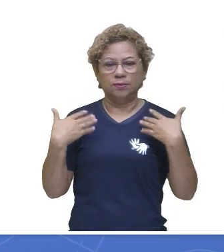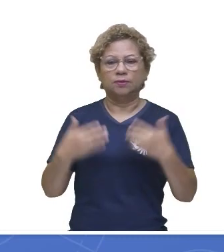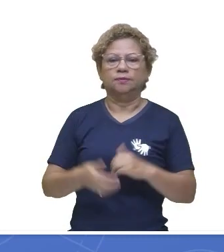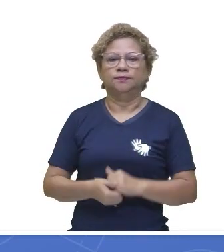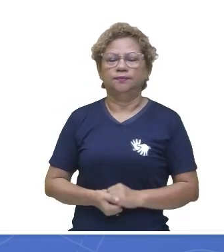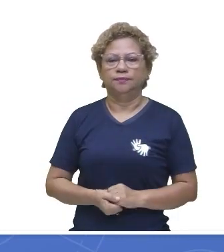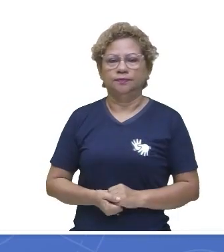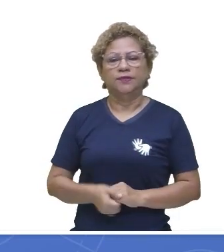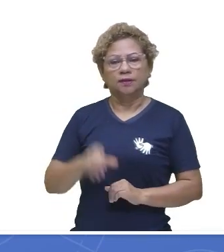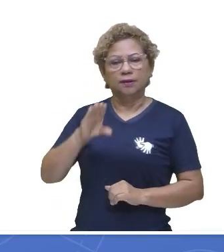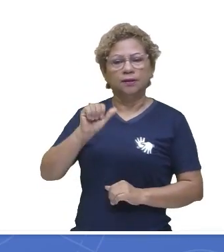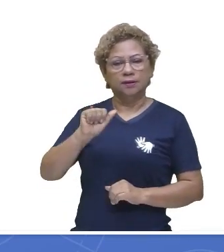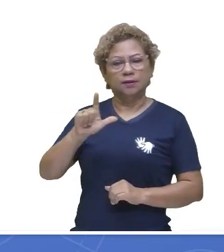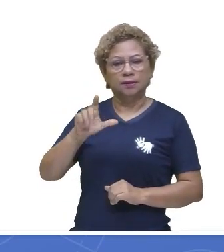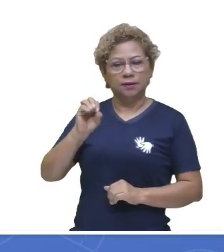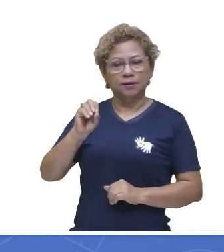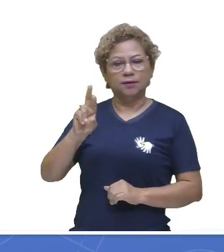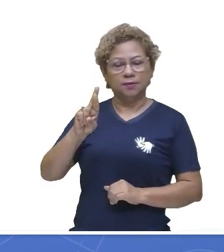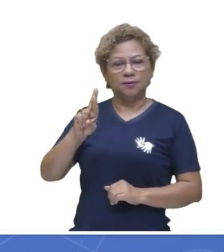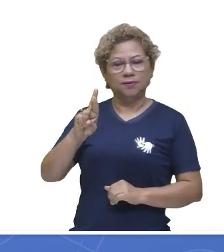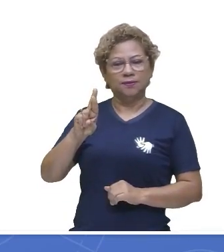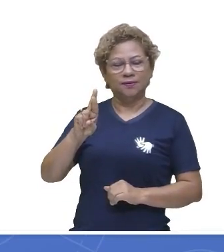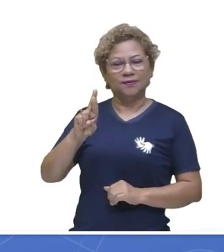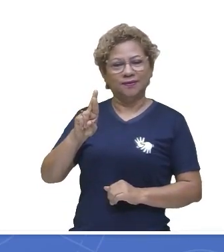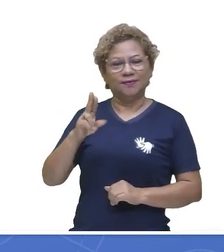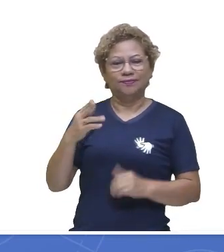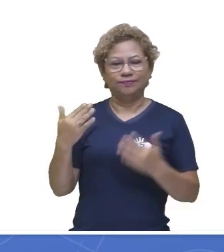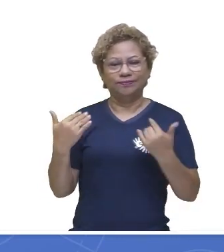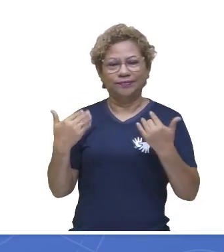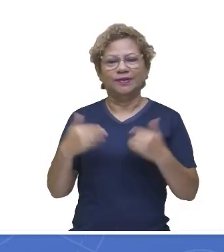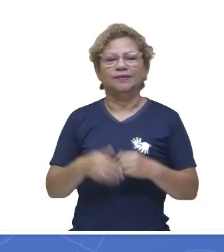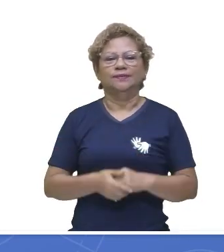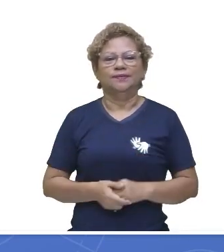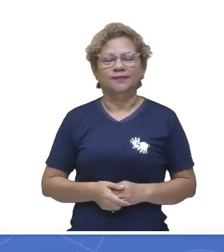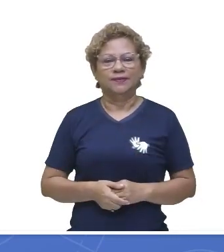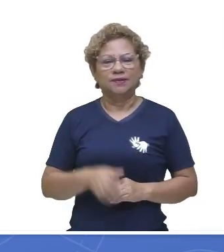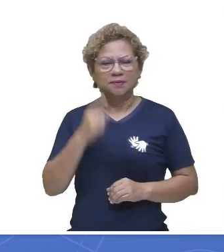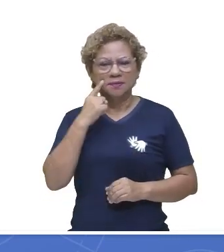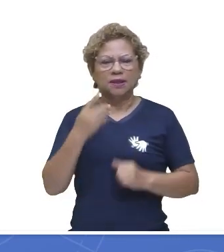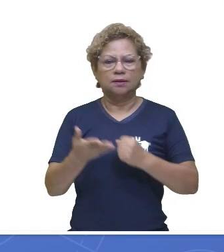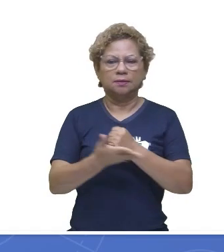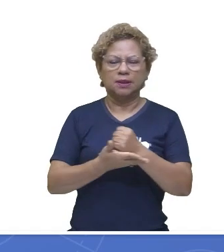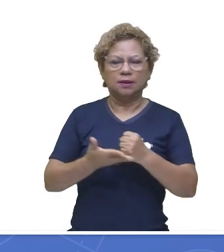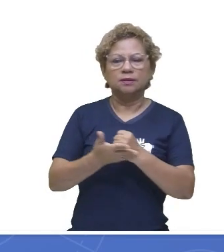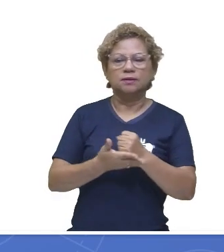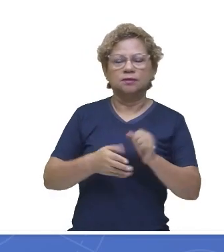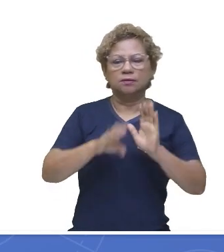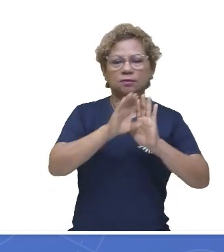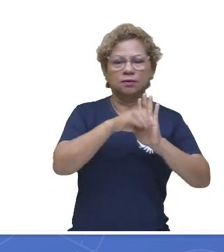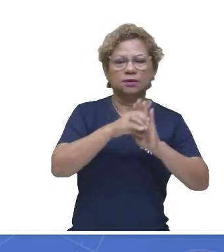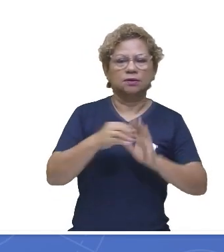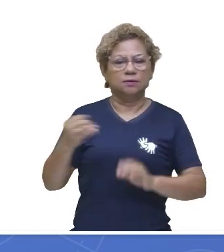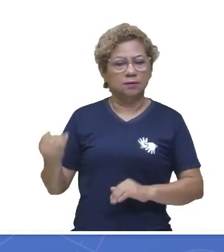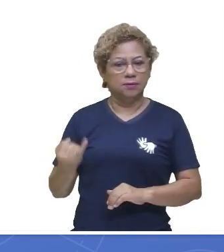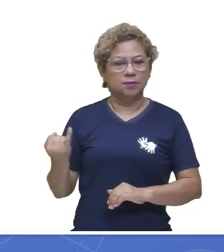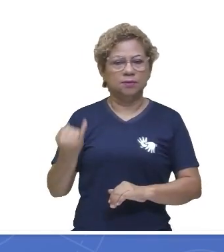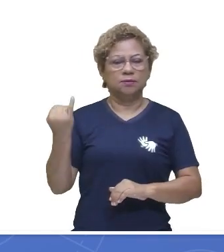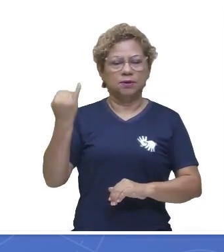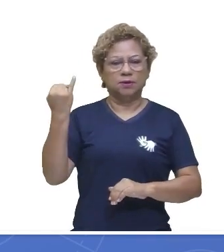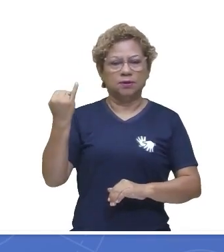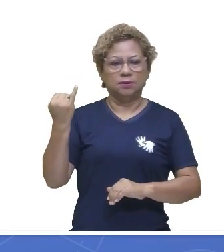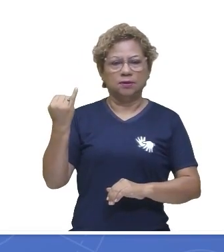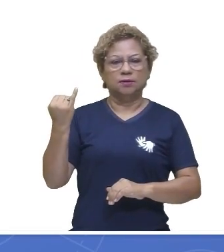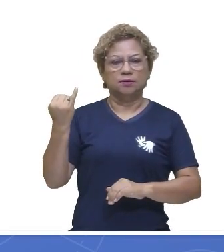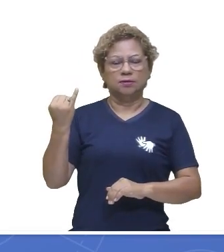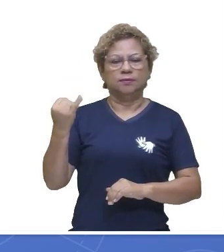os conceitos básicos então da nossa calorimetria. Vamos começar com o primeiro conceito muito importante, que é o conceito da